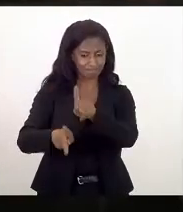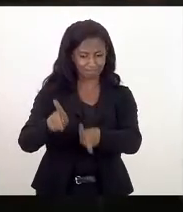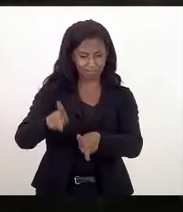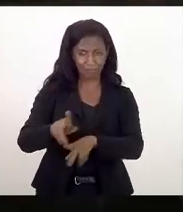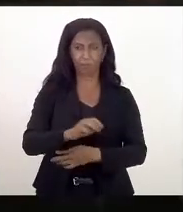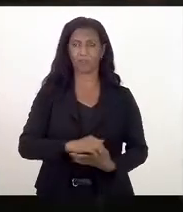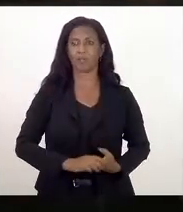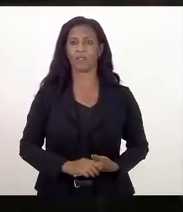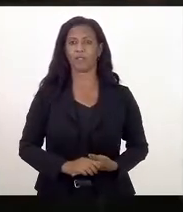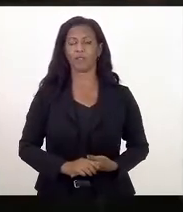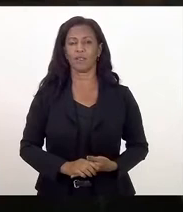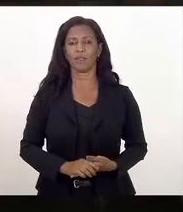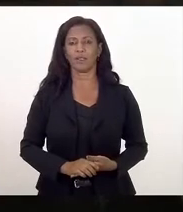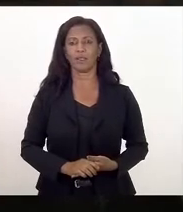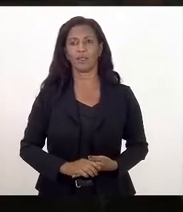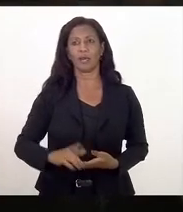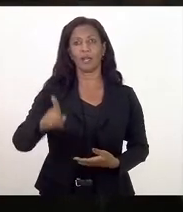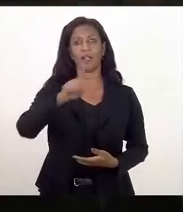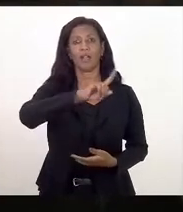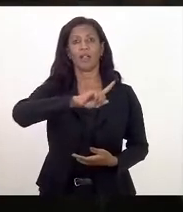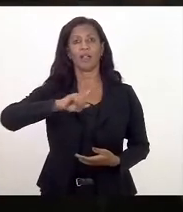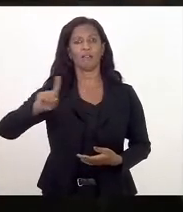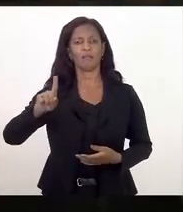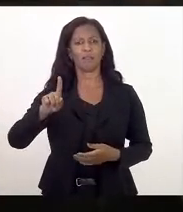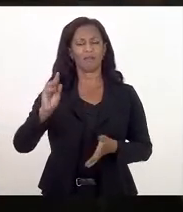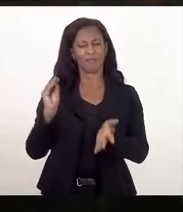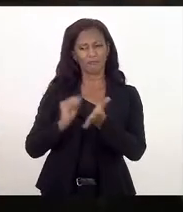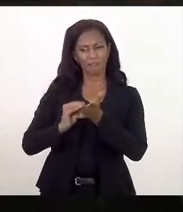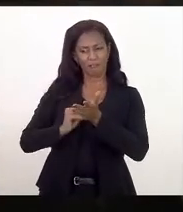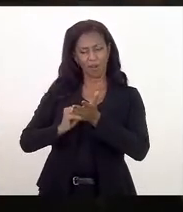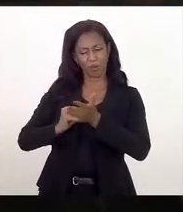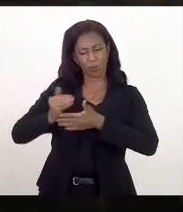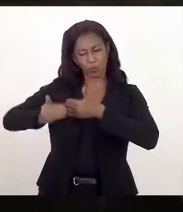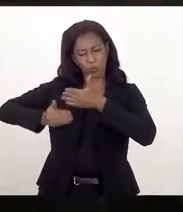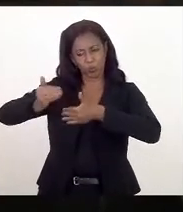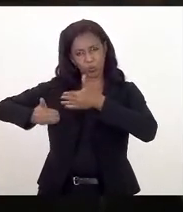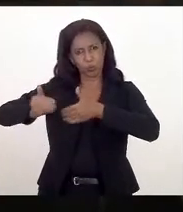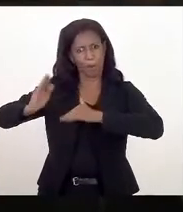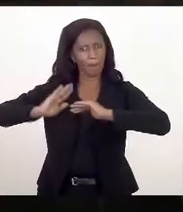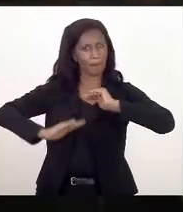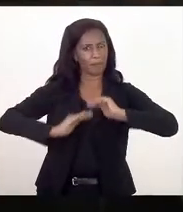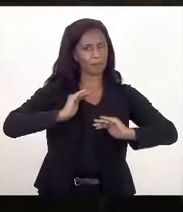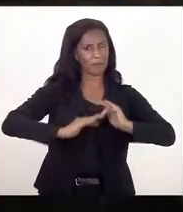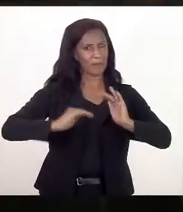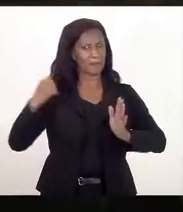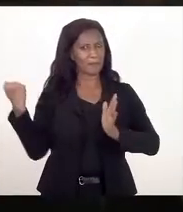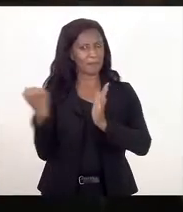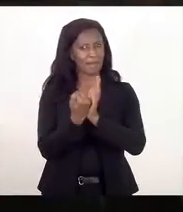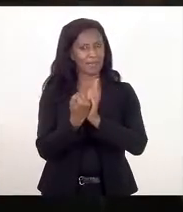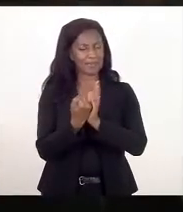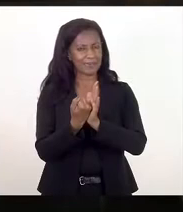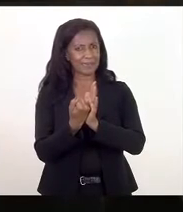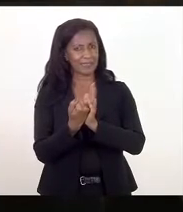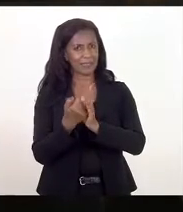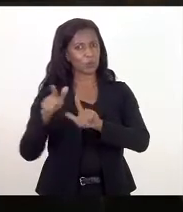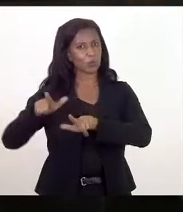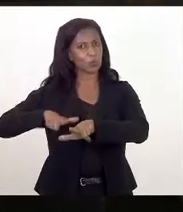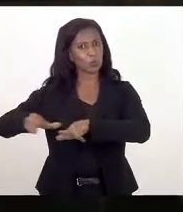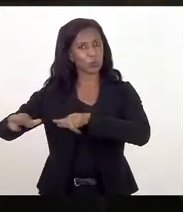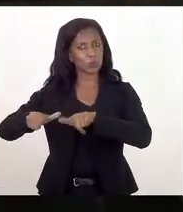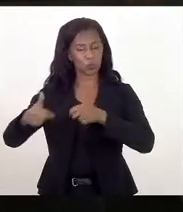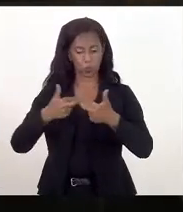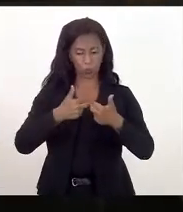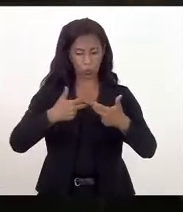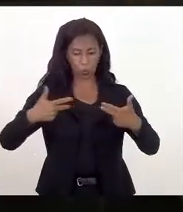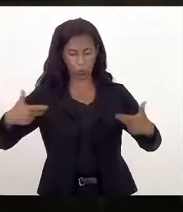a não efetivação de um plano de cargos e carreira dessa área impacta diretamente no serviço e na